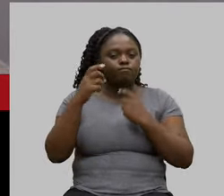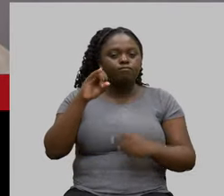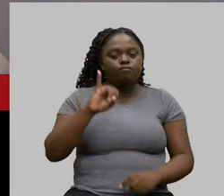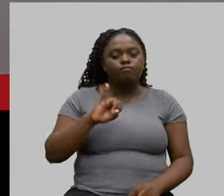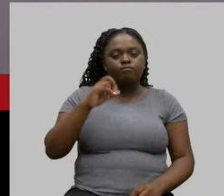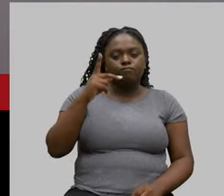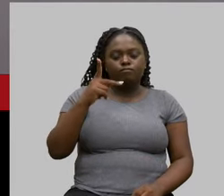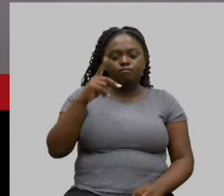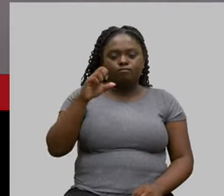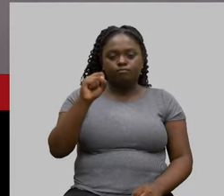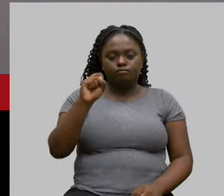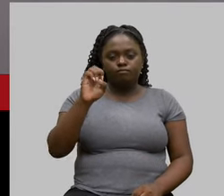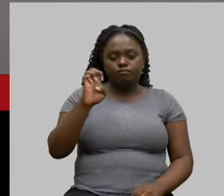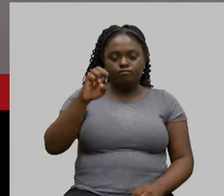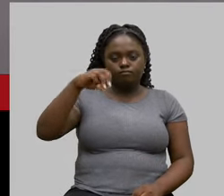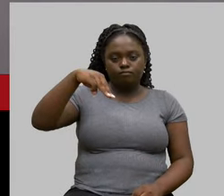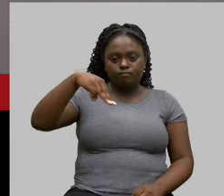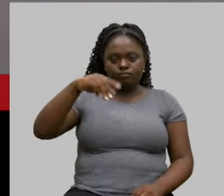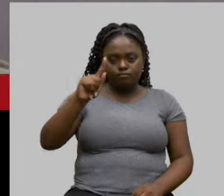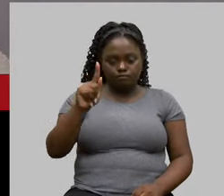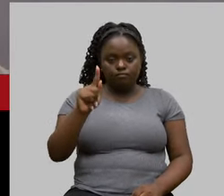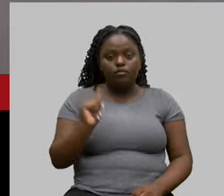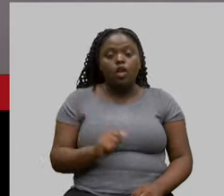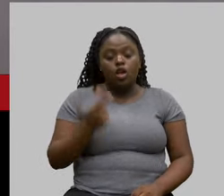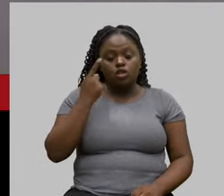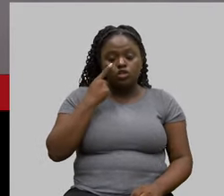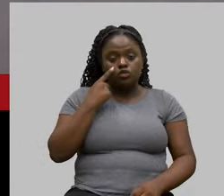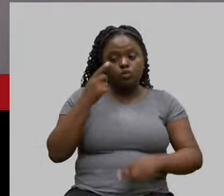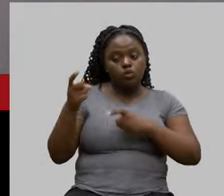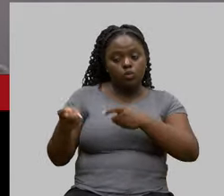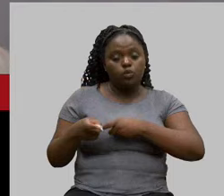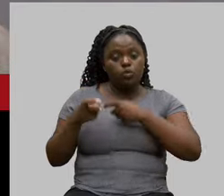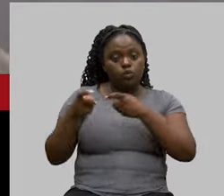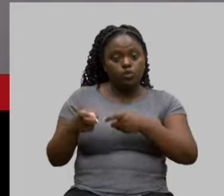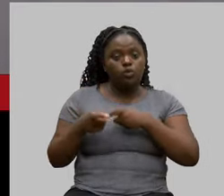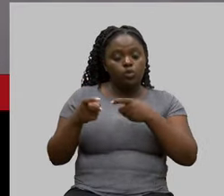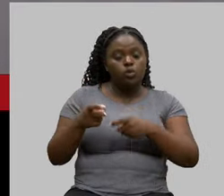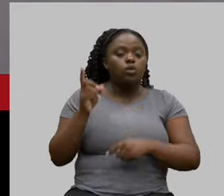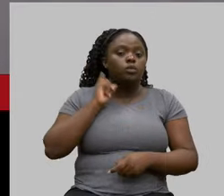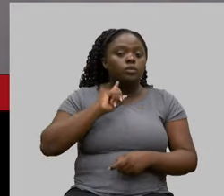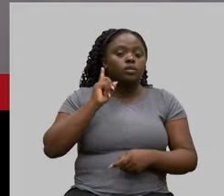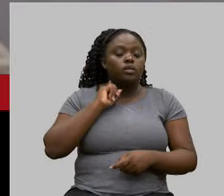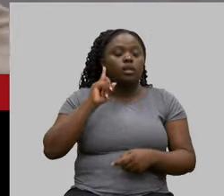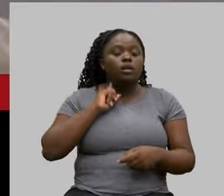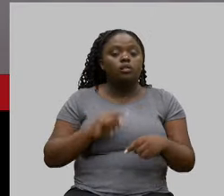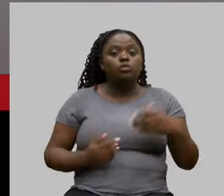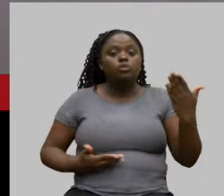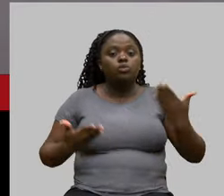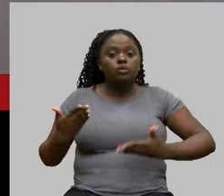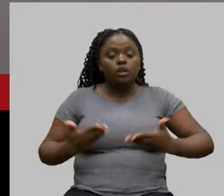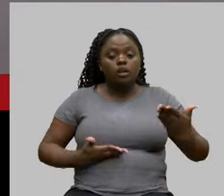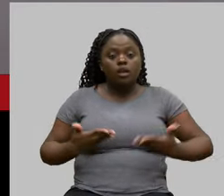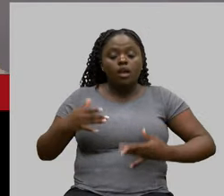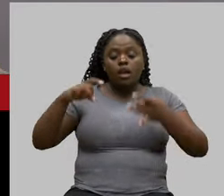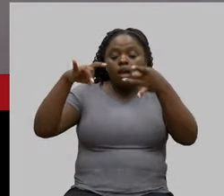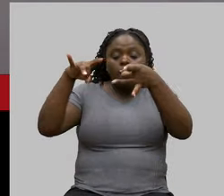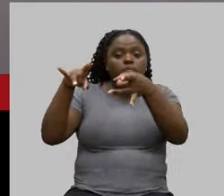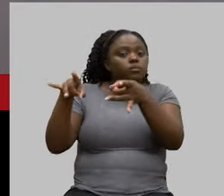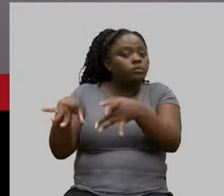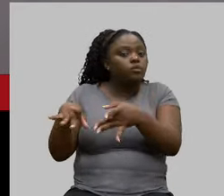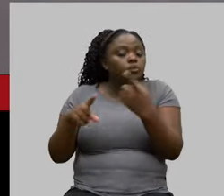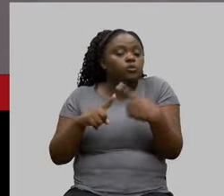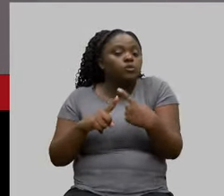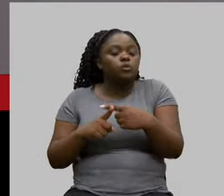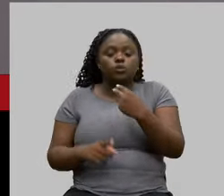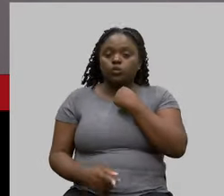temos visto no interior do Estado de Minas Gerais o abandono dos servidores que não podem nem com o